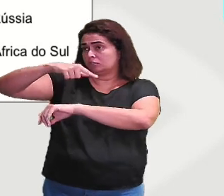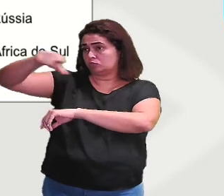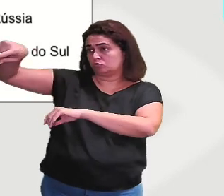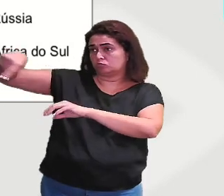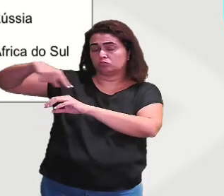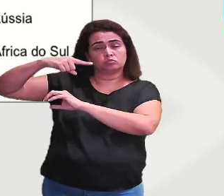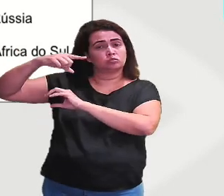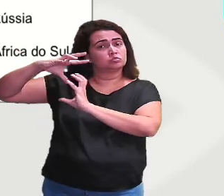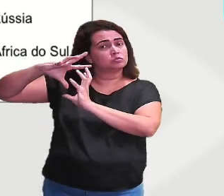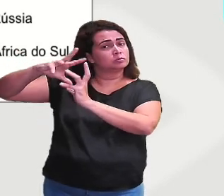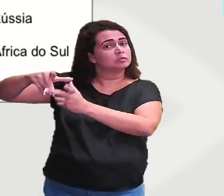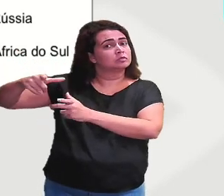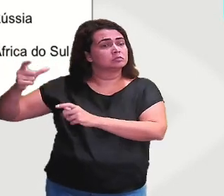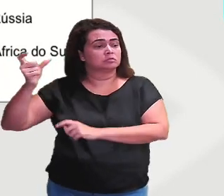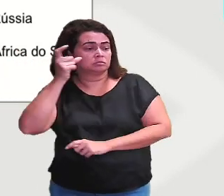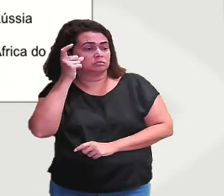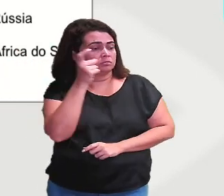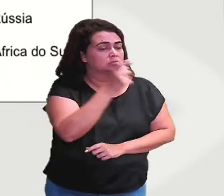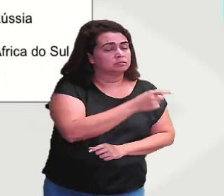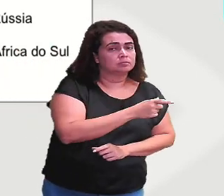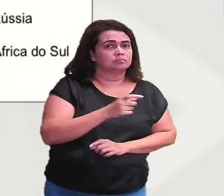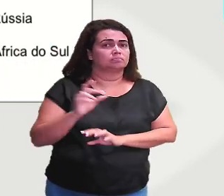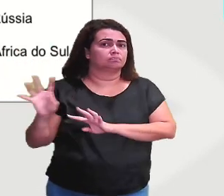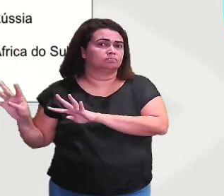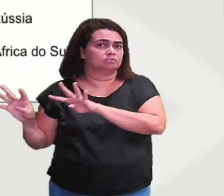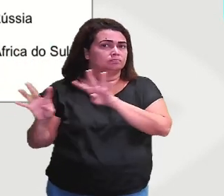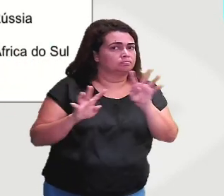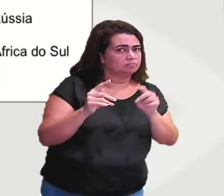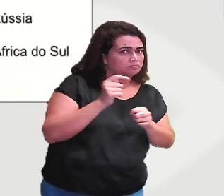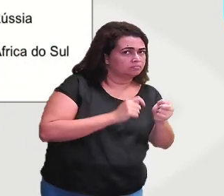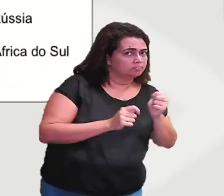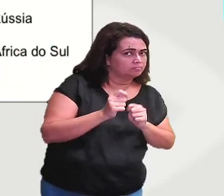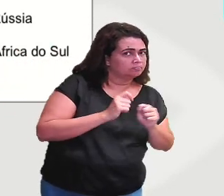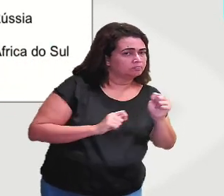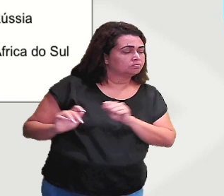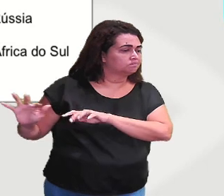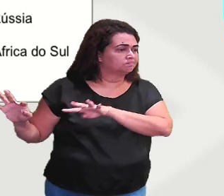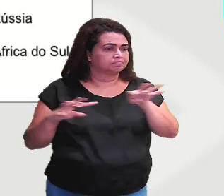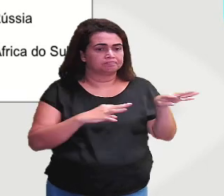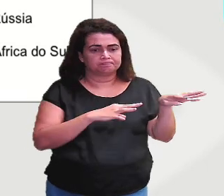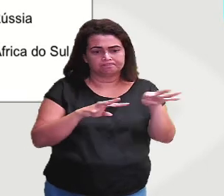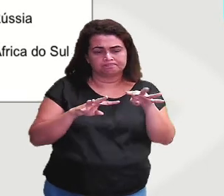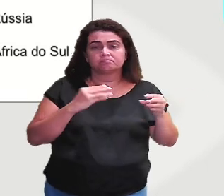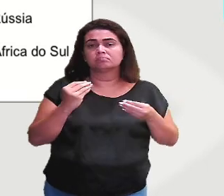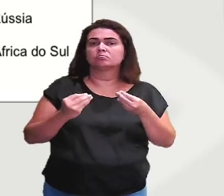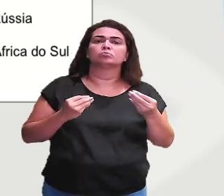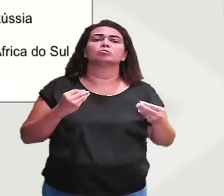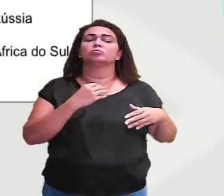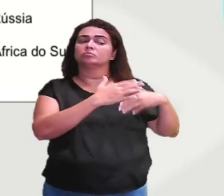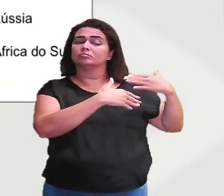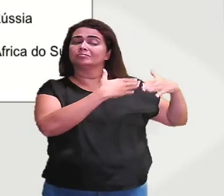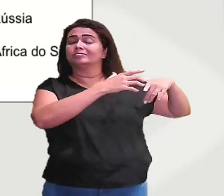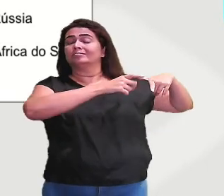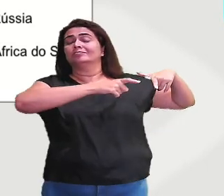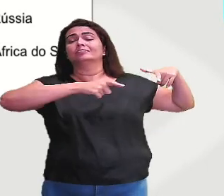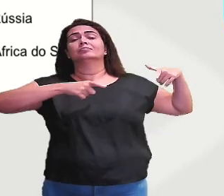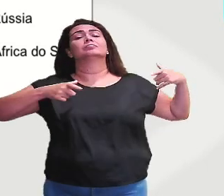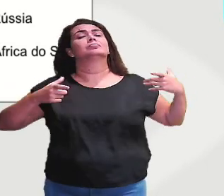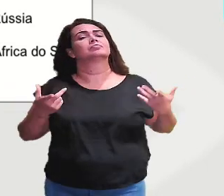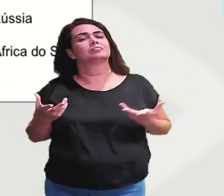do mundo, do mercado, do comércio. Como esses países vão crescendo, vão se desenvolvendo economicamente, como eles estão